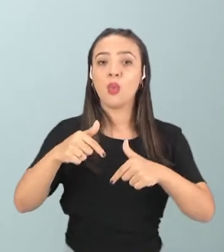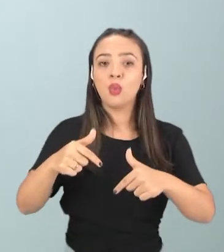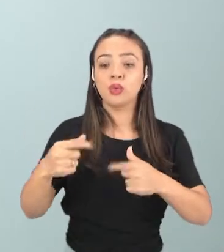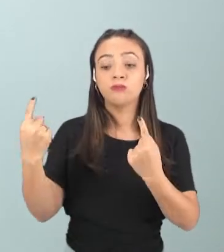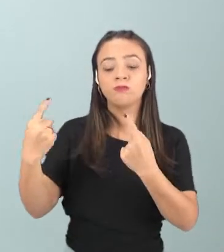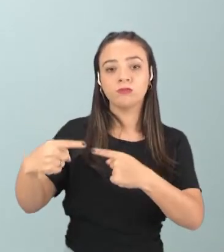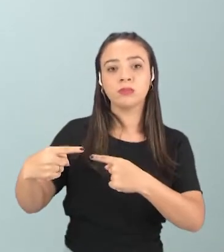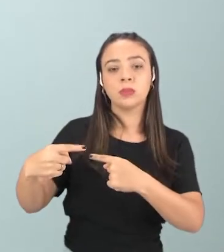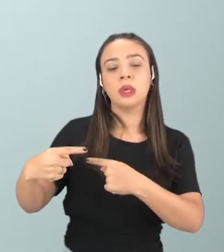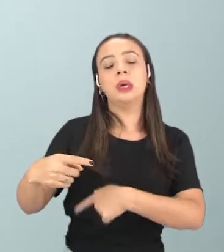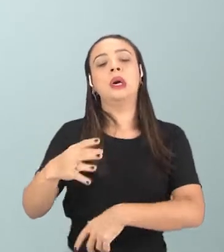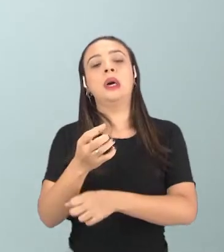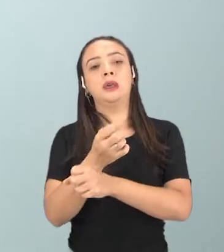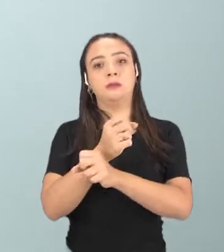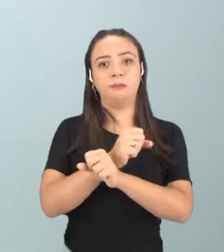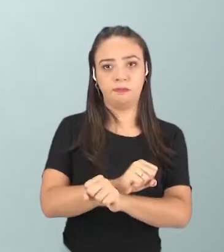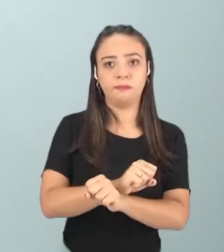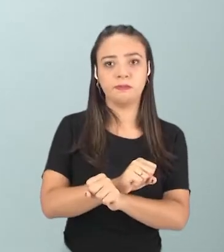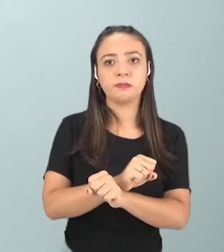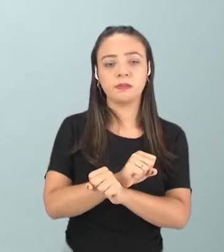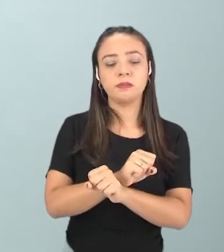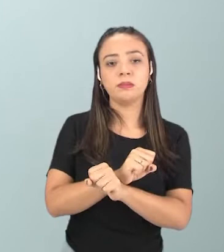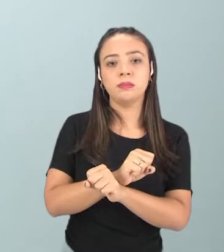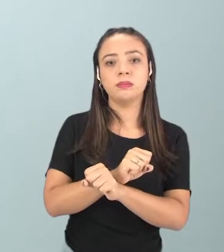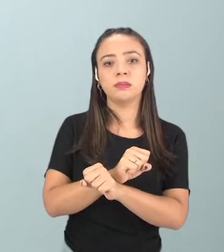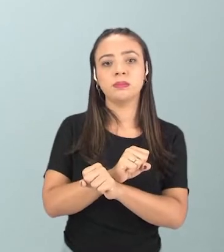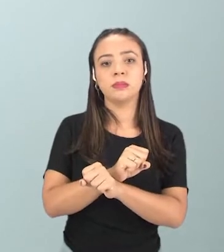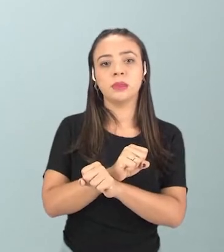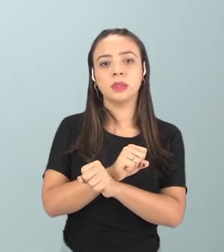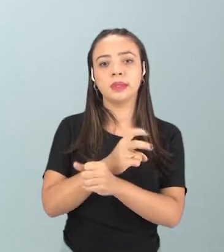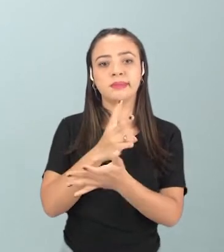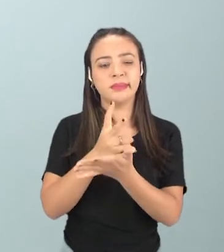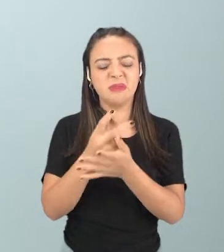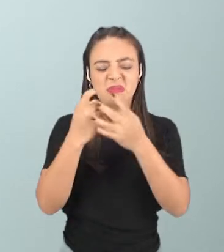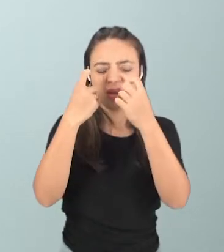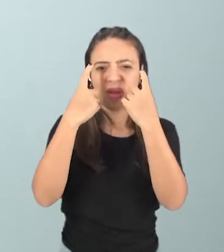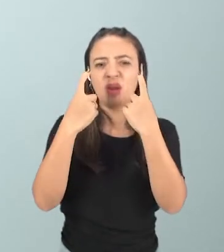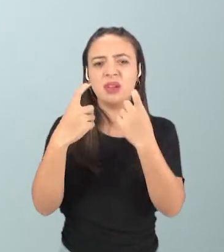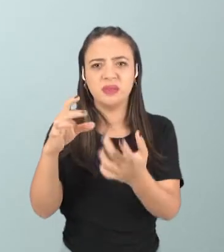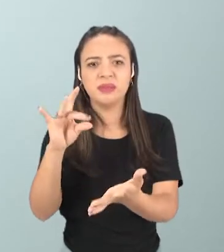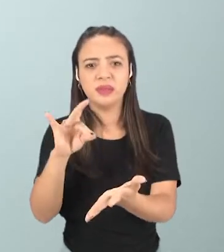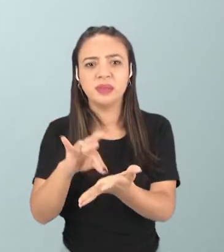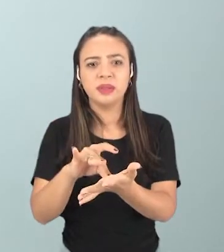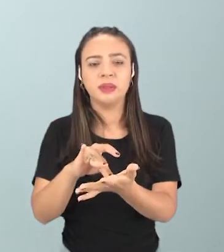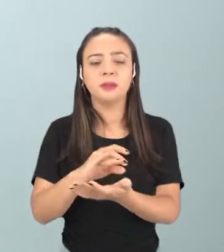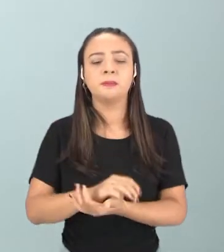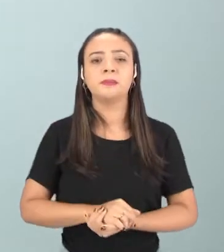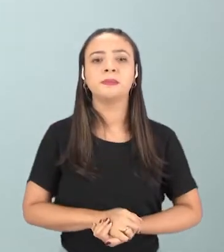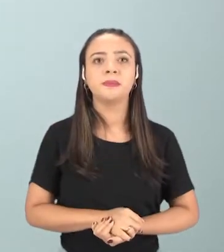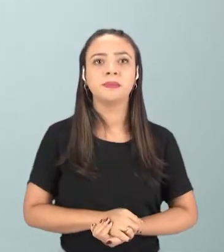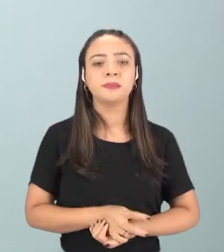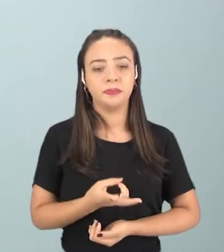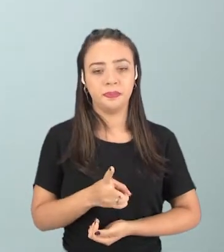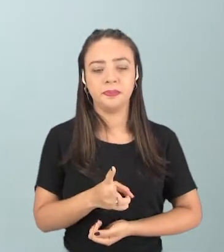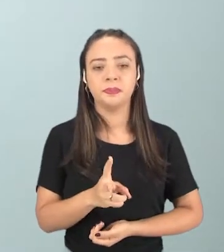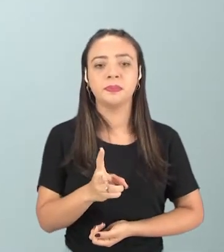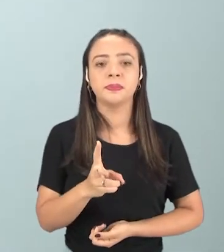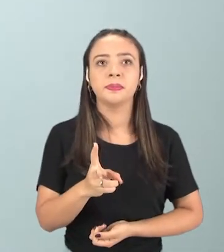escravidão, que os arrastaram de maneira violenta de seu lar na África. Vamos